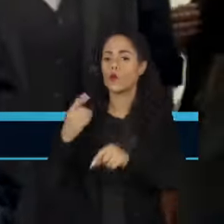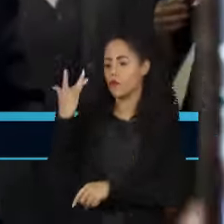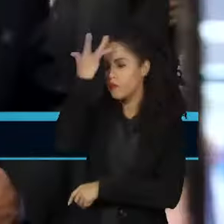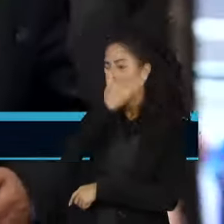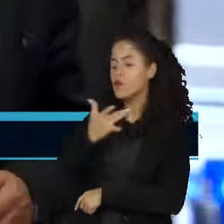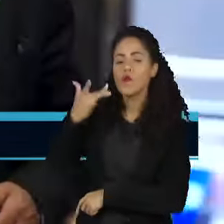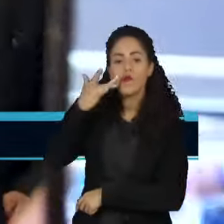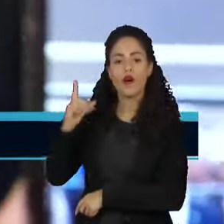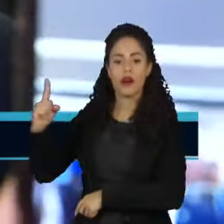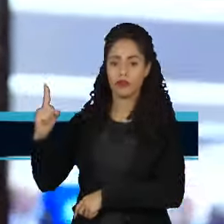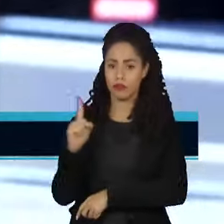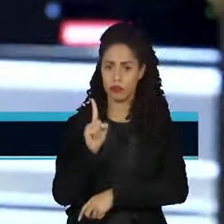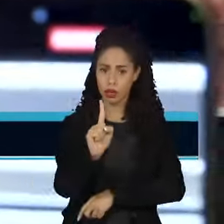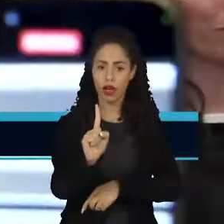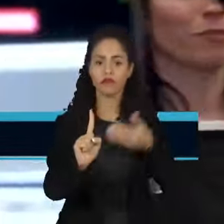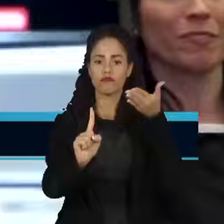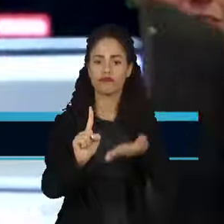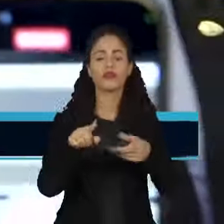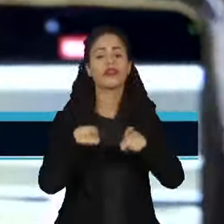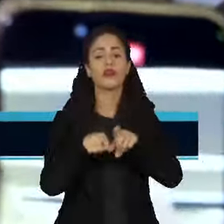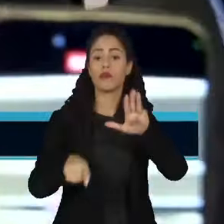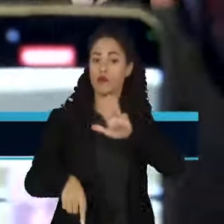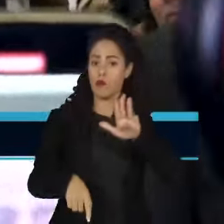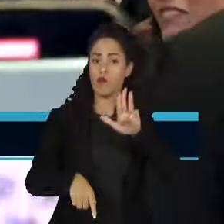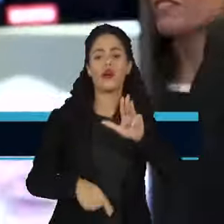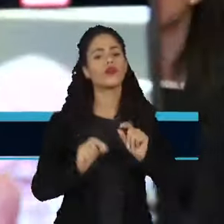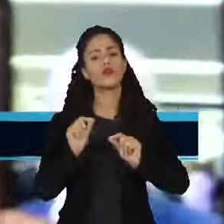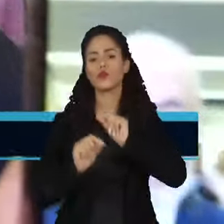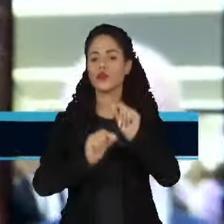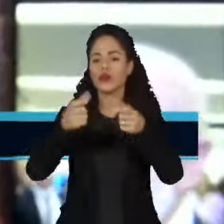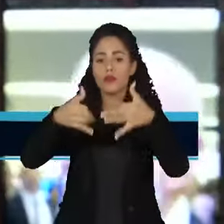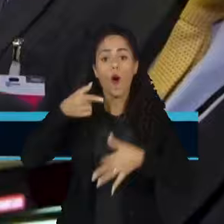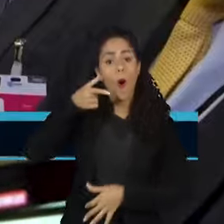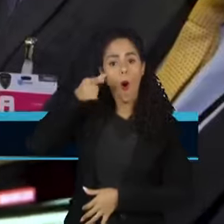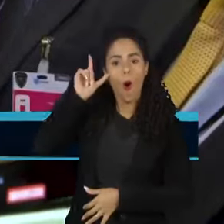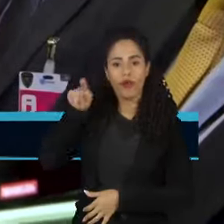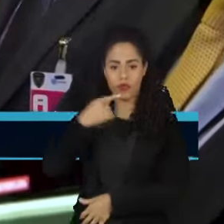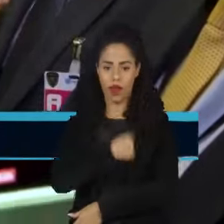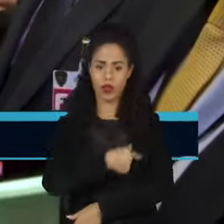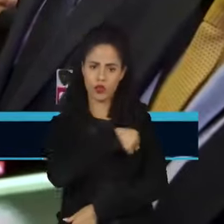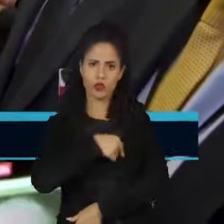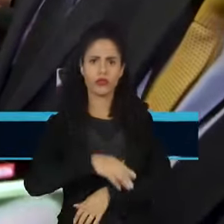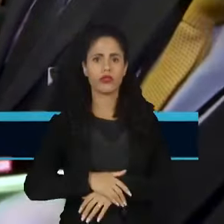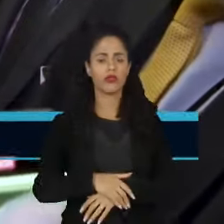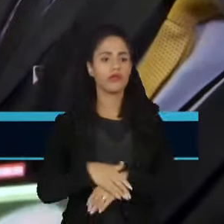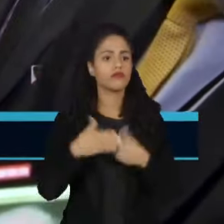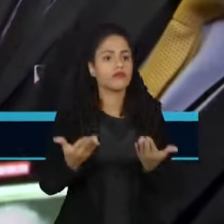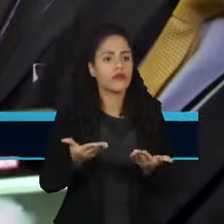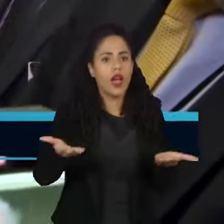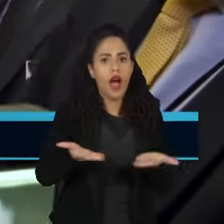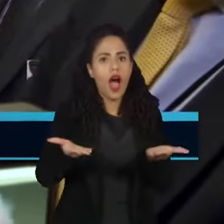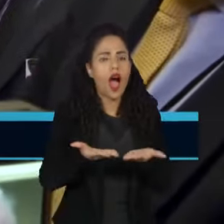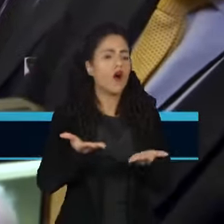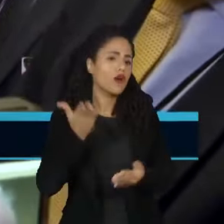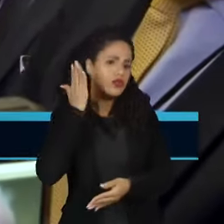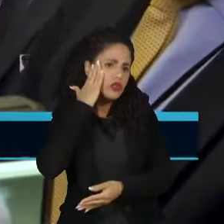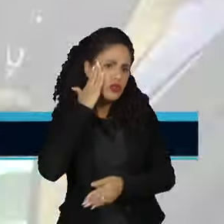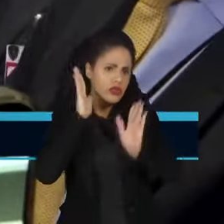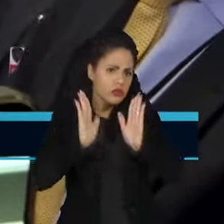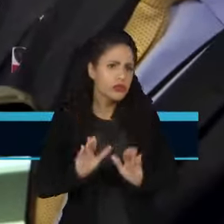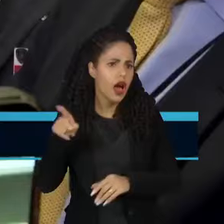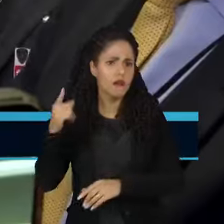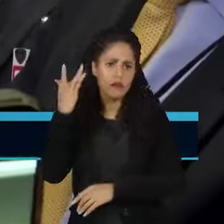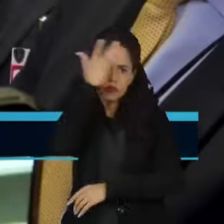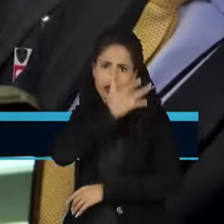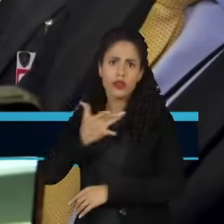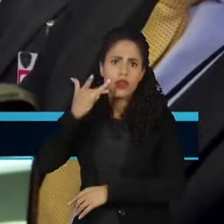receber um respaldo público do próprio presidente da República ontem na Suíça. Não tem nada para Haddad. Haddad é um extraordinário ministro,